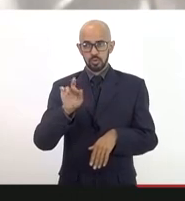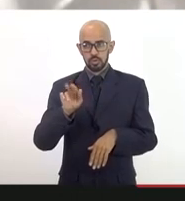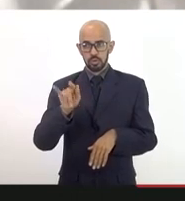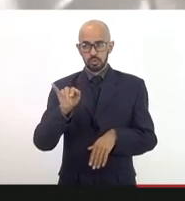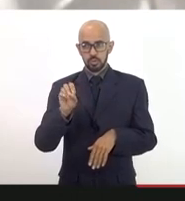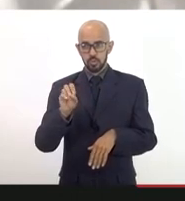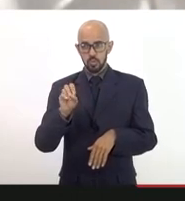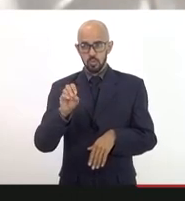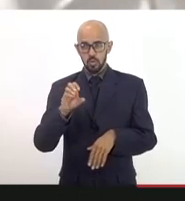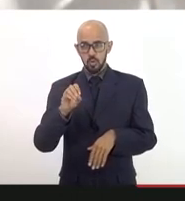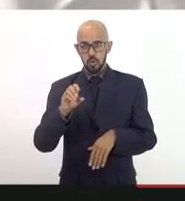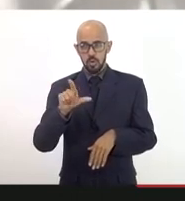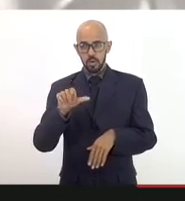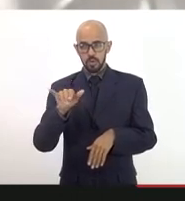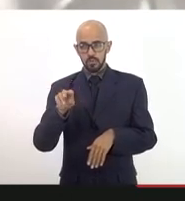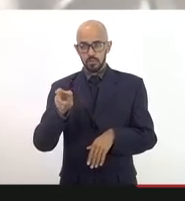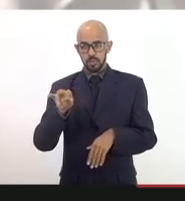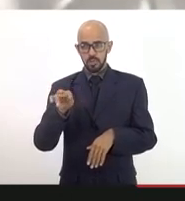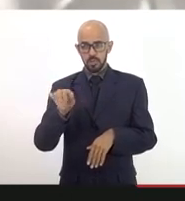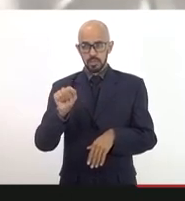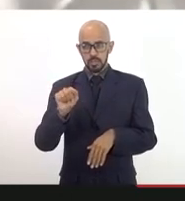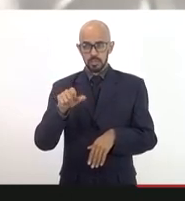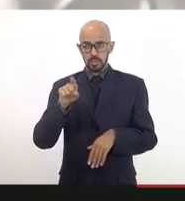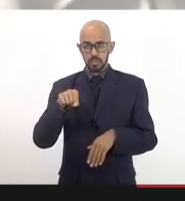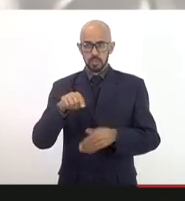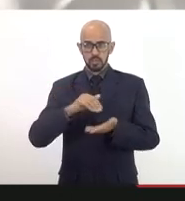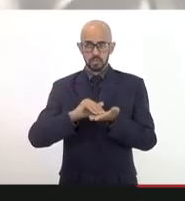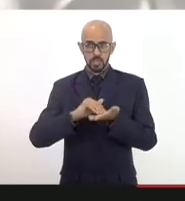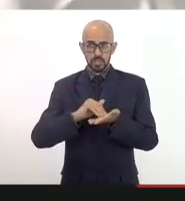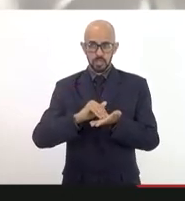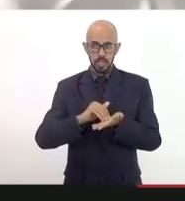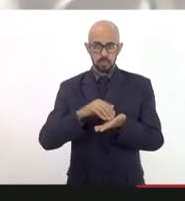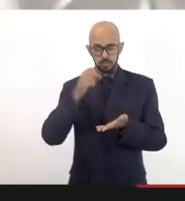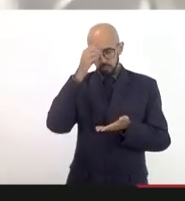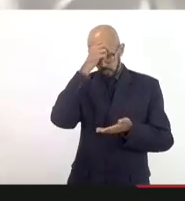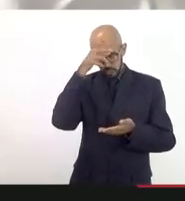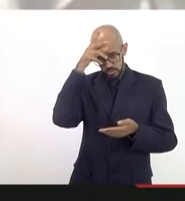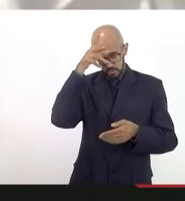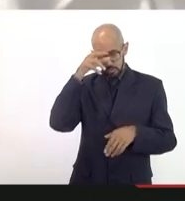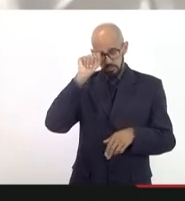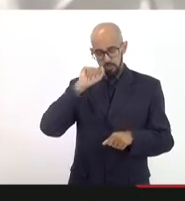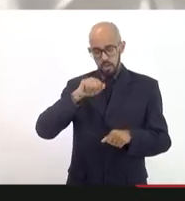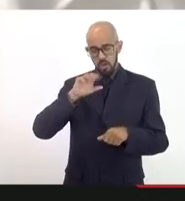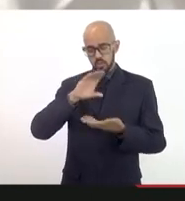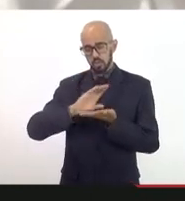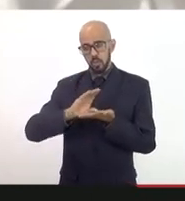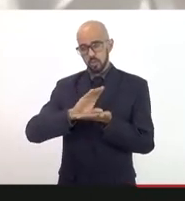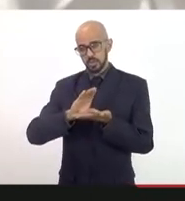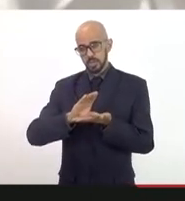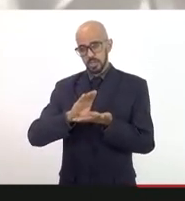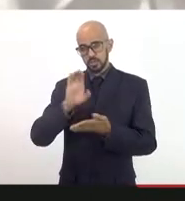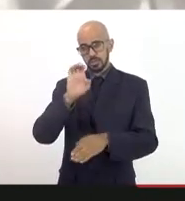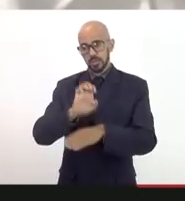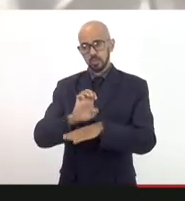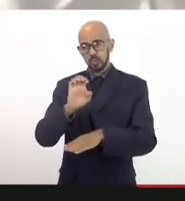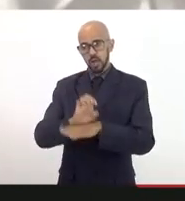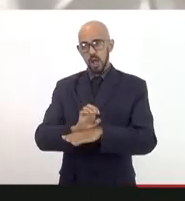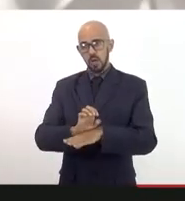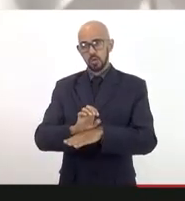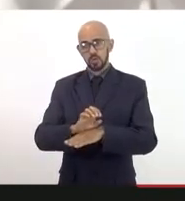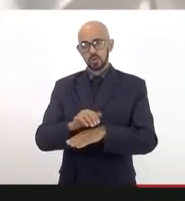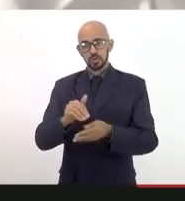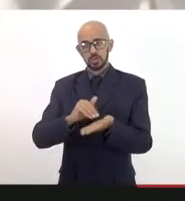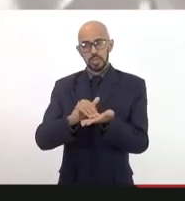aqui o presidente do secretário do Conselho Municipal de Secretários de Saúde, do Conselho Estadual de Secretários